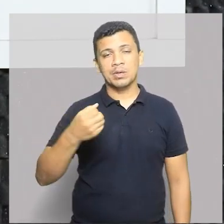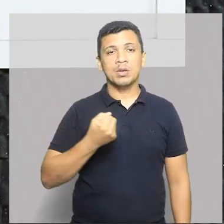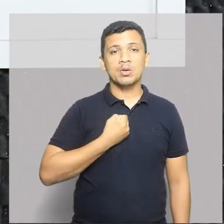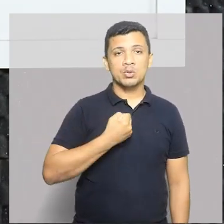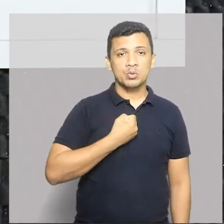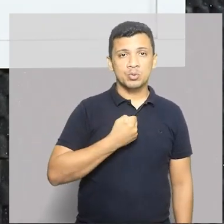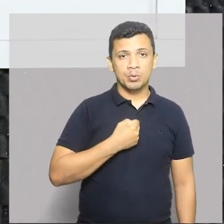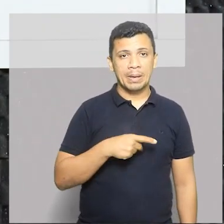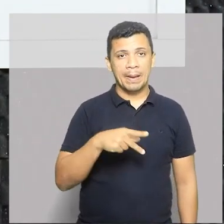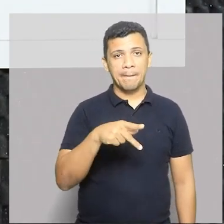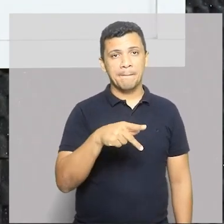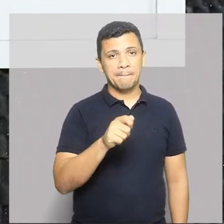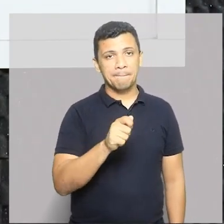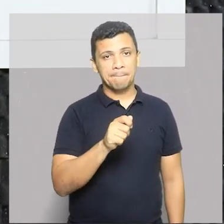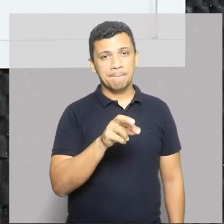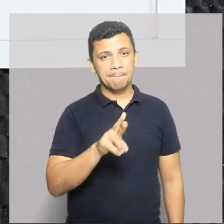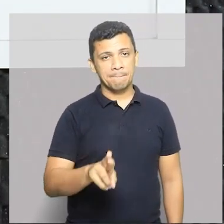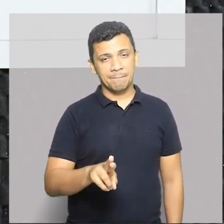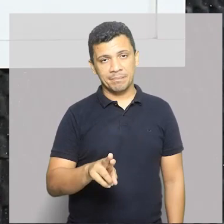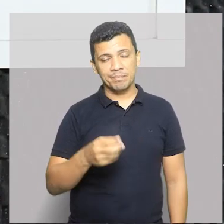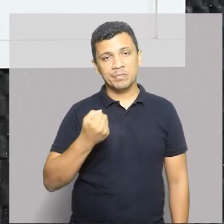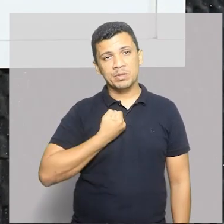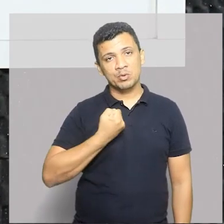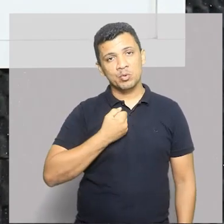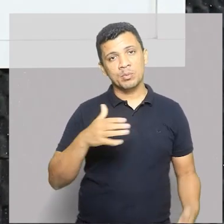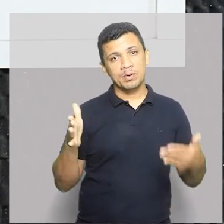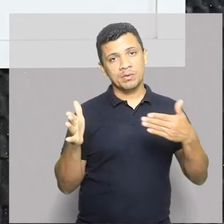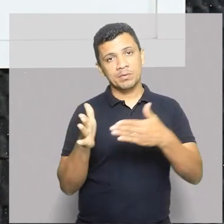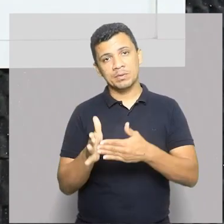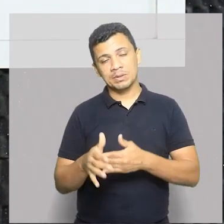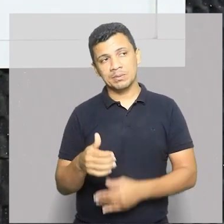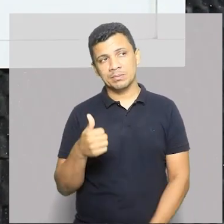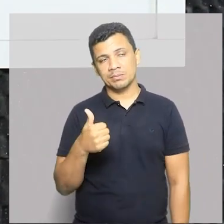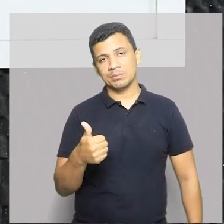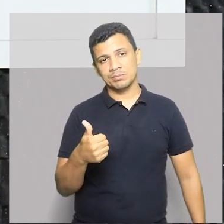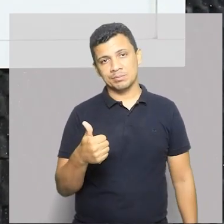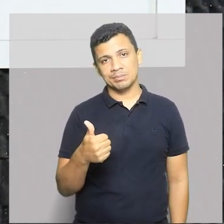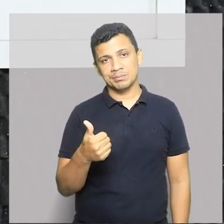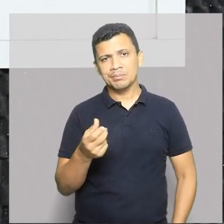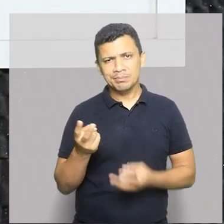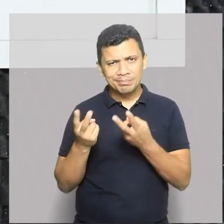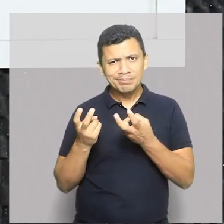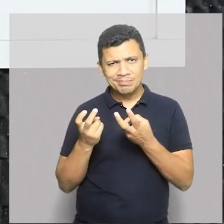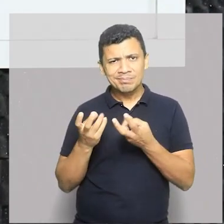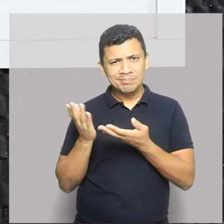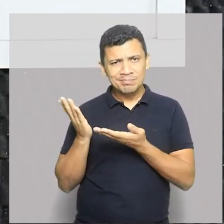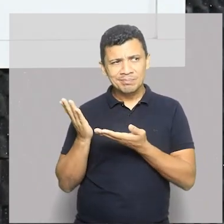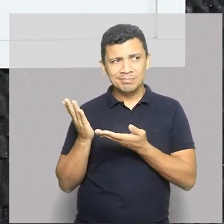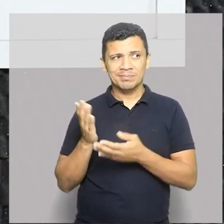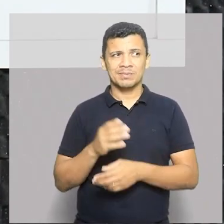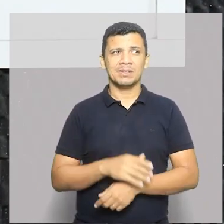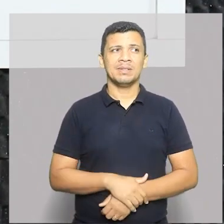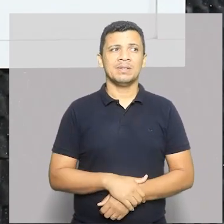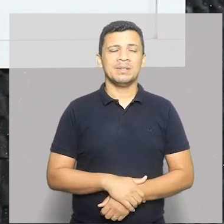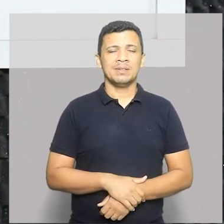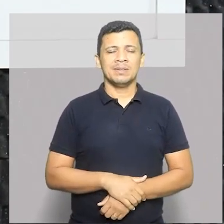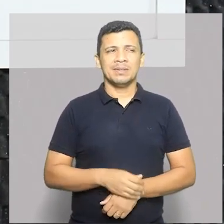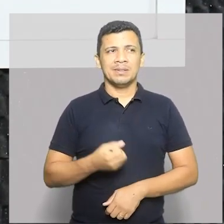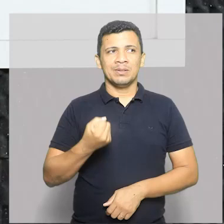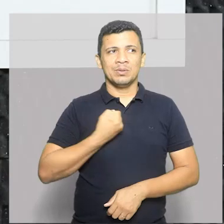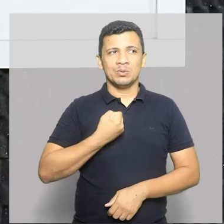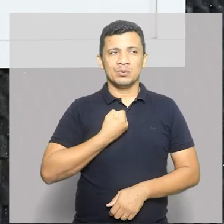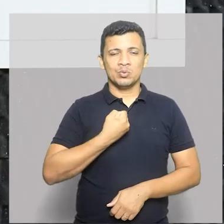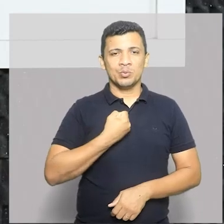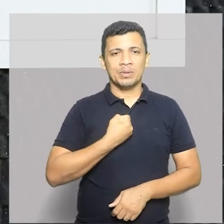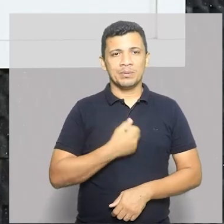ele é par, o número termina em 1. Reparou isso? Então esse número